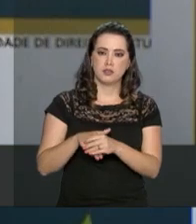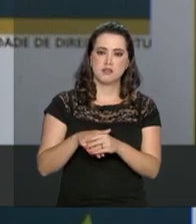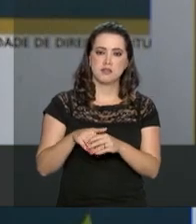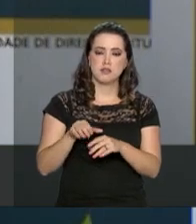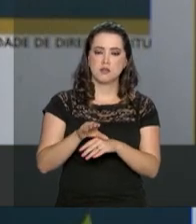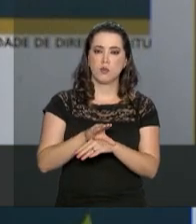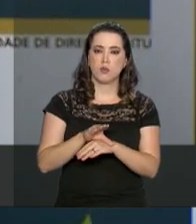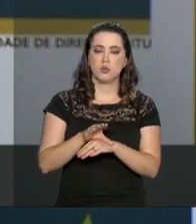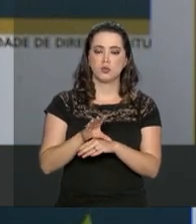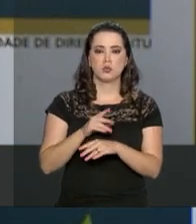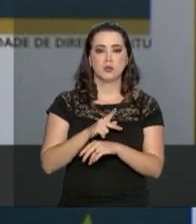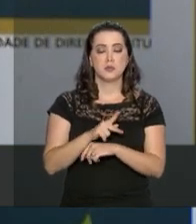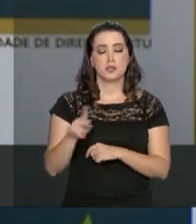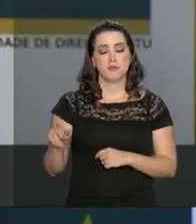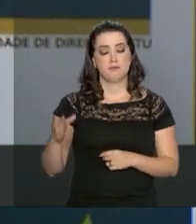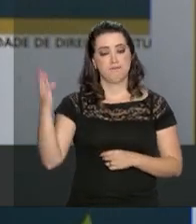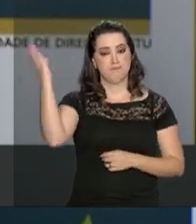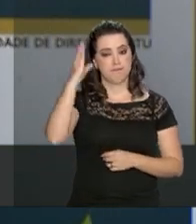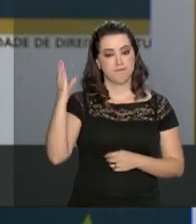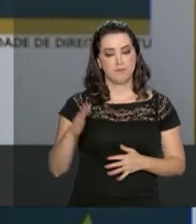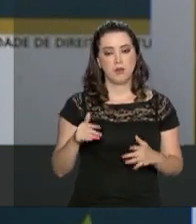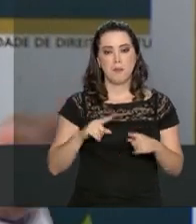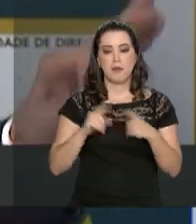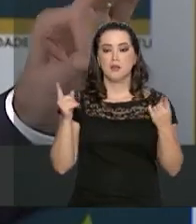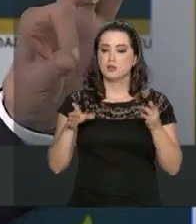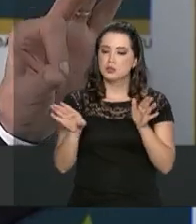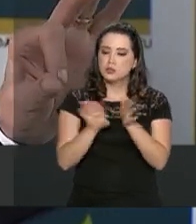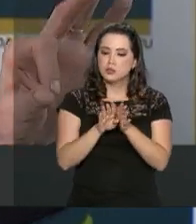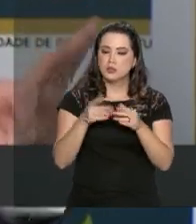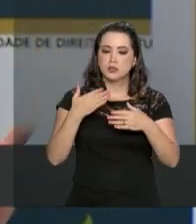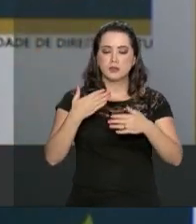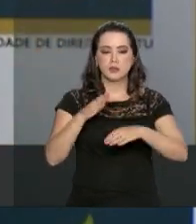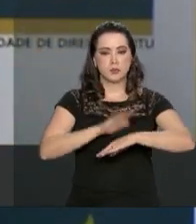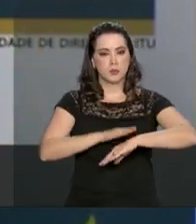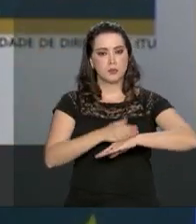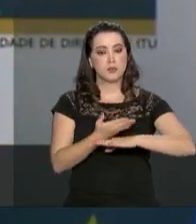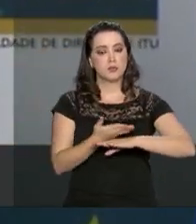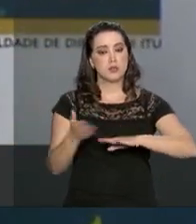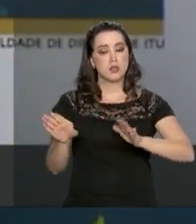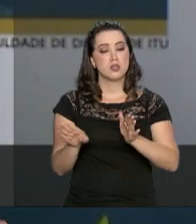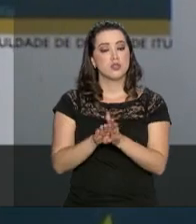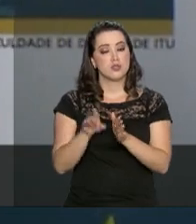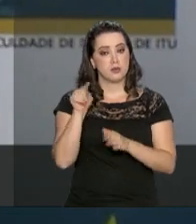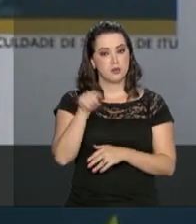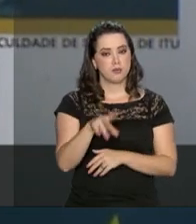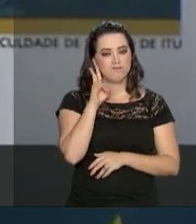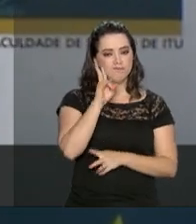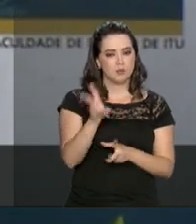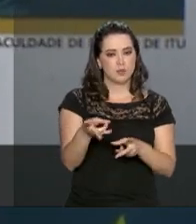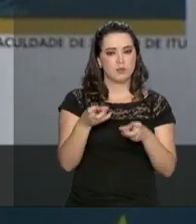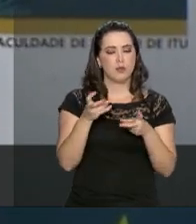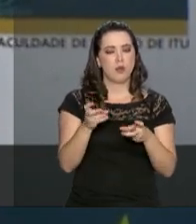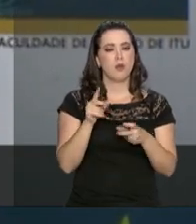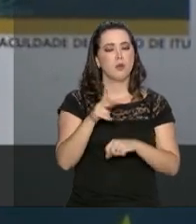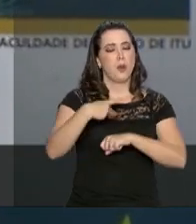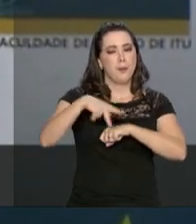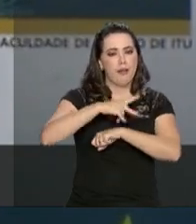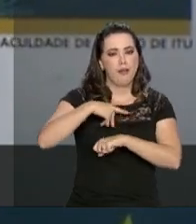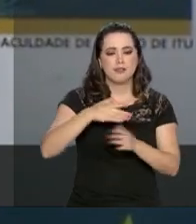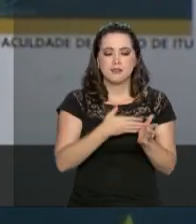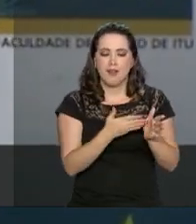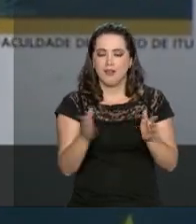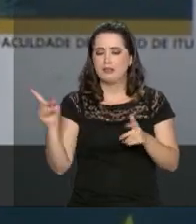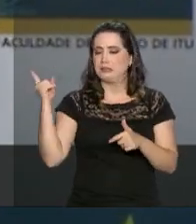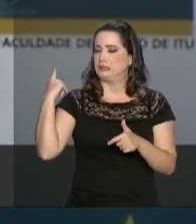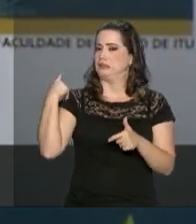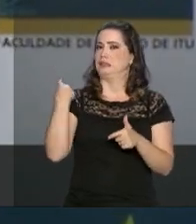constitucional, à presidência da República. Mas, quando cheguei à presidência da República, nós constatamos, desde já, que o país estava numa